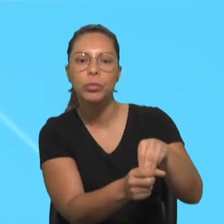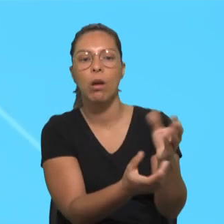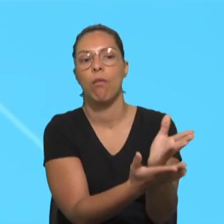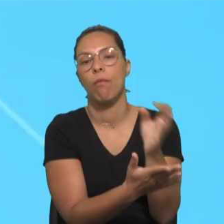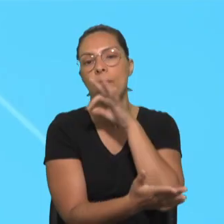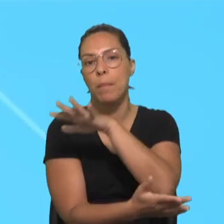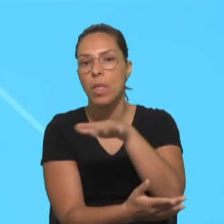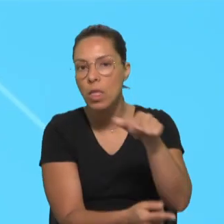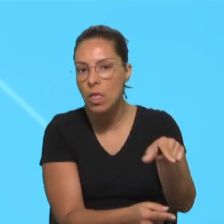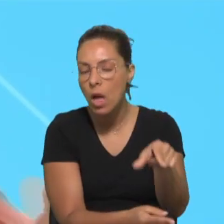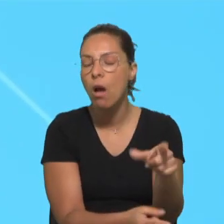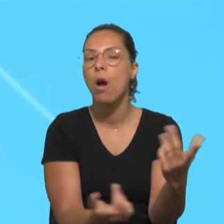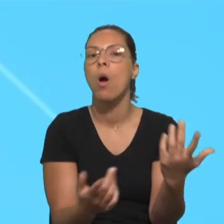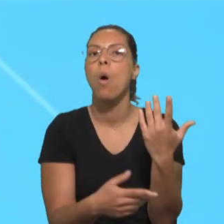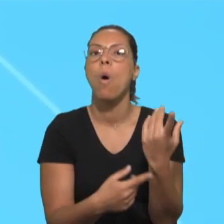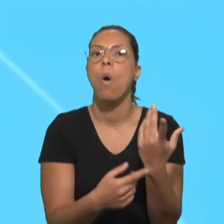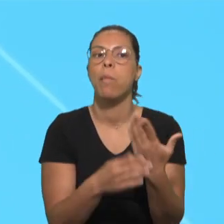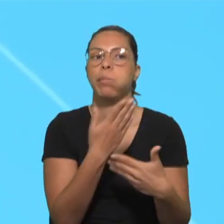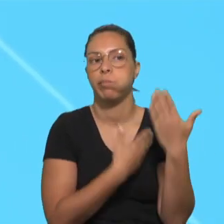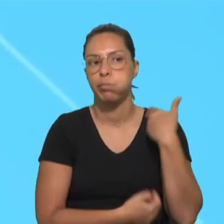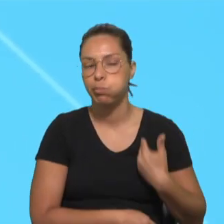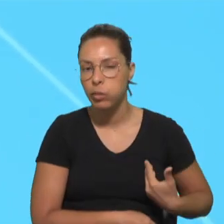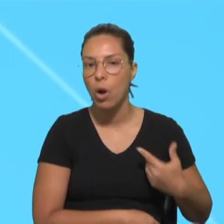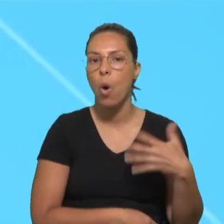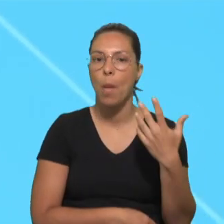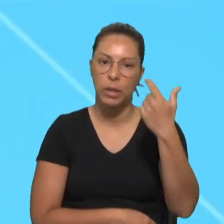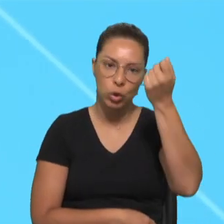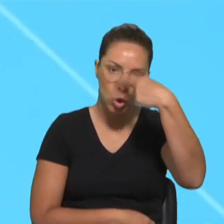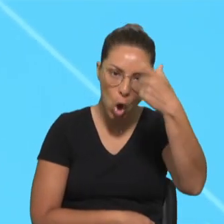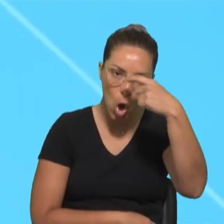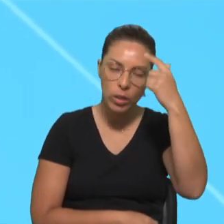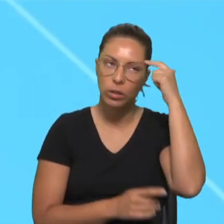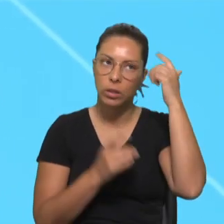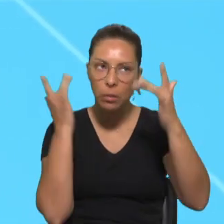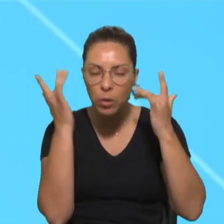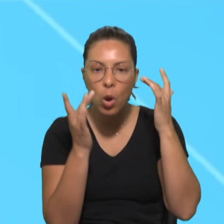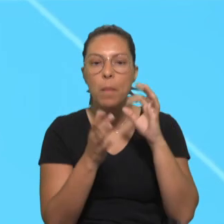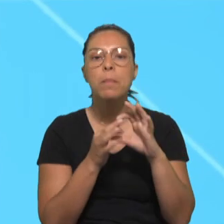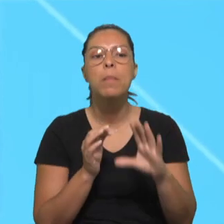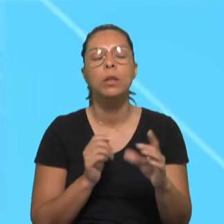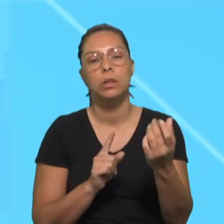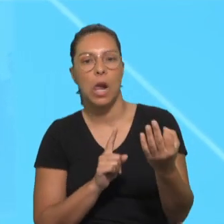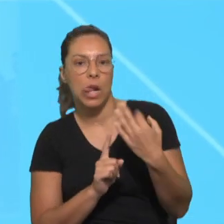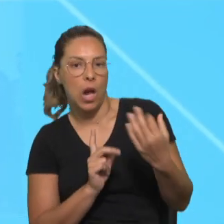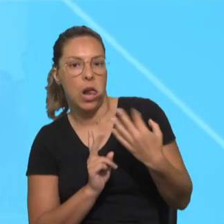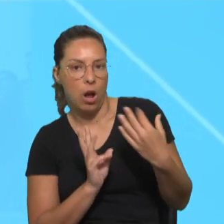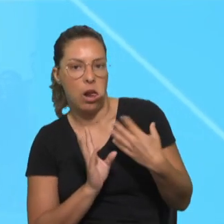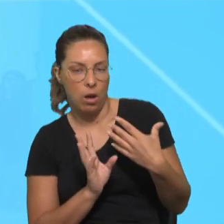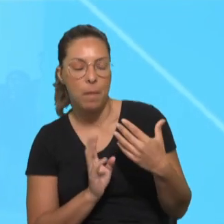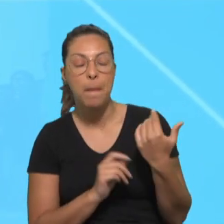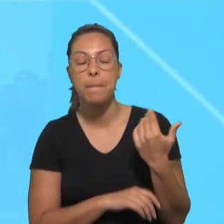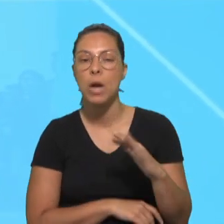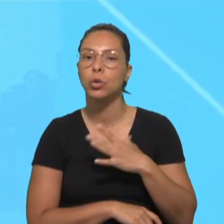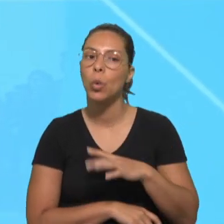diversas áreas, mais antropológicas, mais teológicas, e que nos darão certamente pistas. Mas, sobretudo, sim, queremos